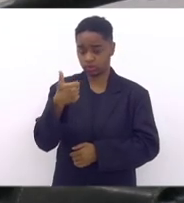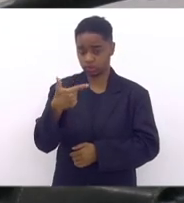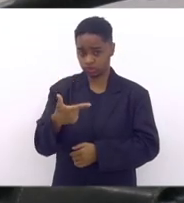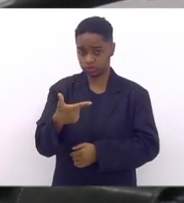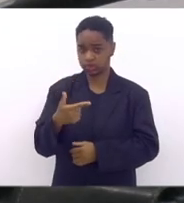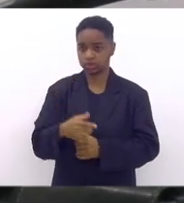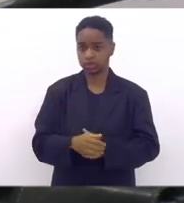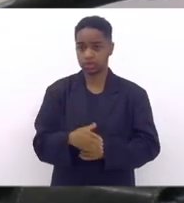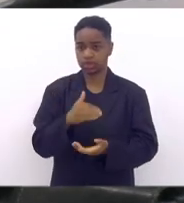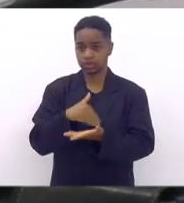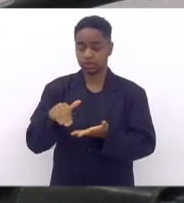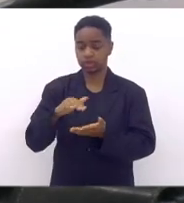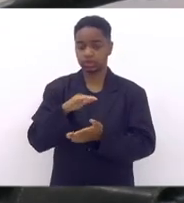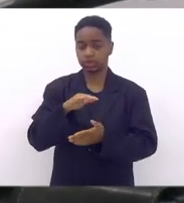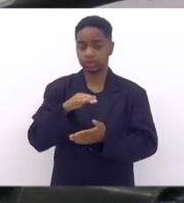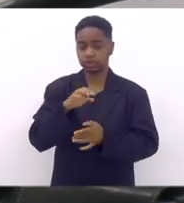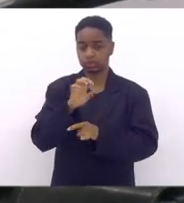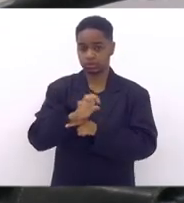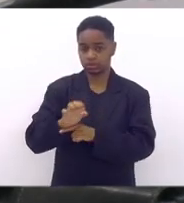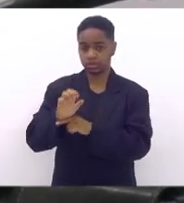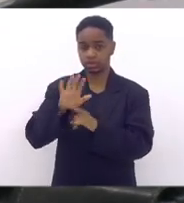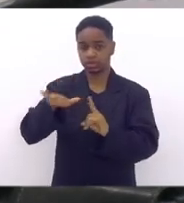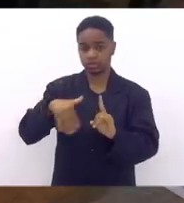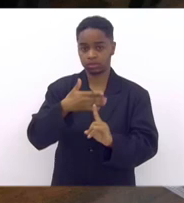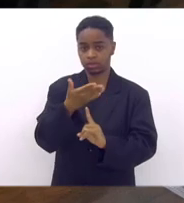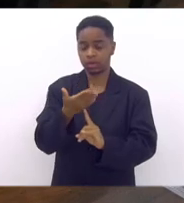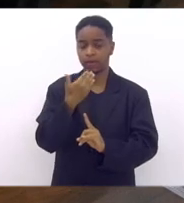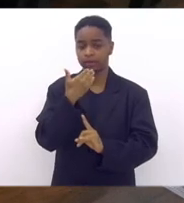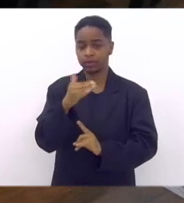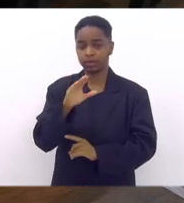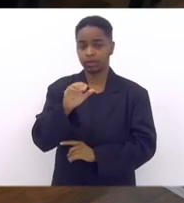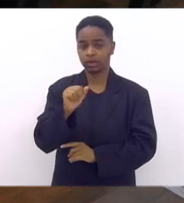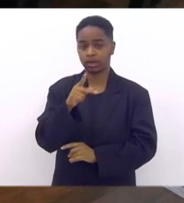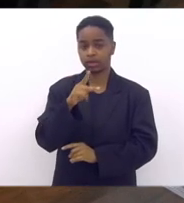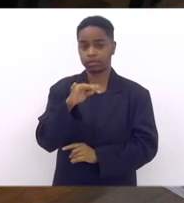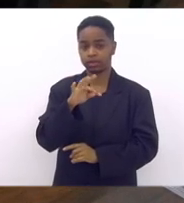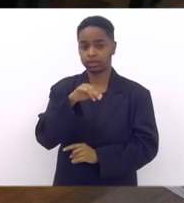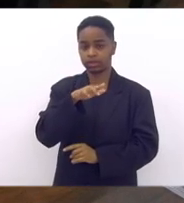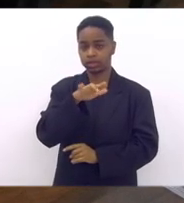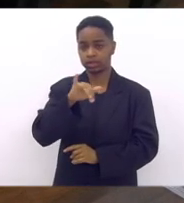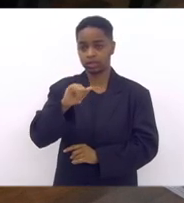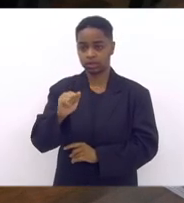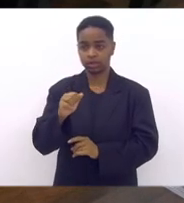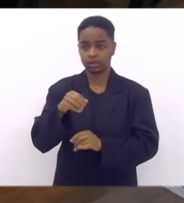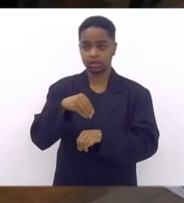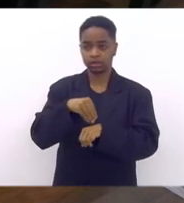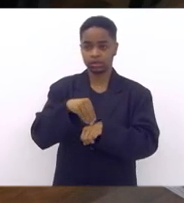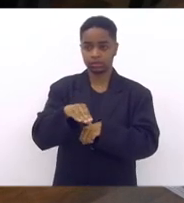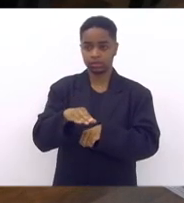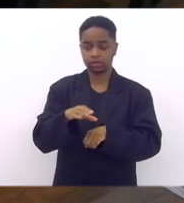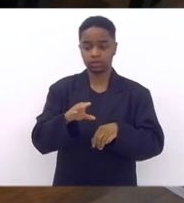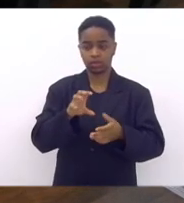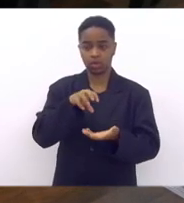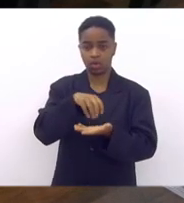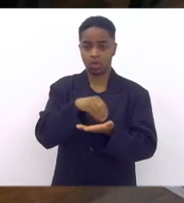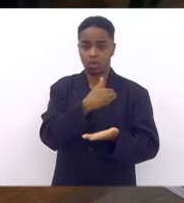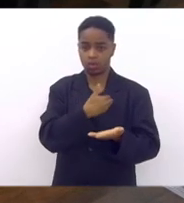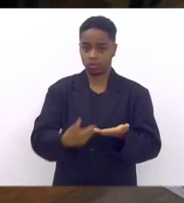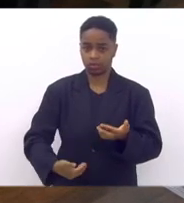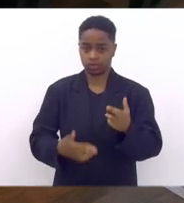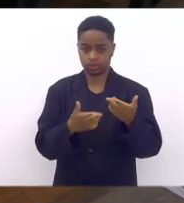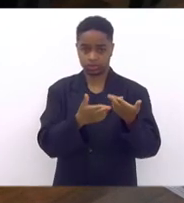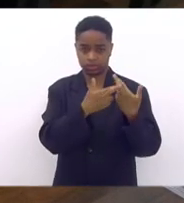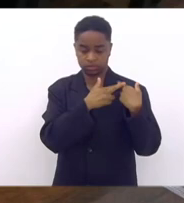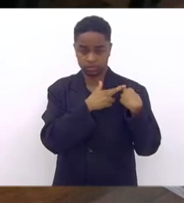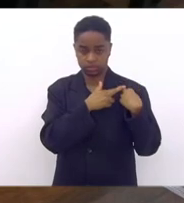a secretaria de estado do meio ambiente solicitou a cap dos portos indicá-la como órgão público interessado e responsável pela remoção e destinação das